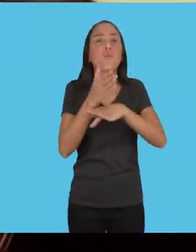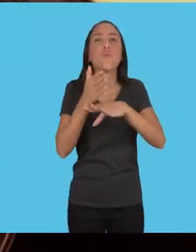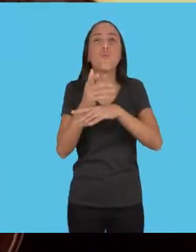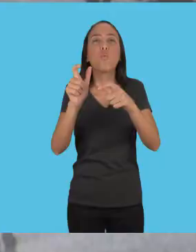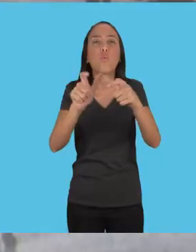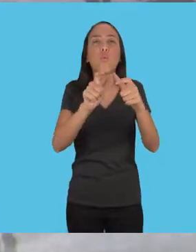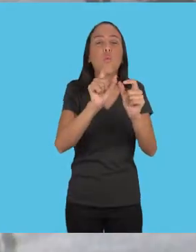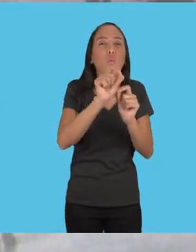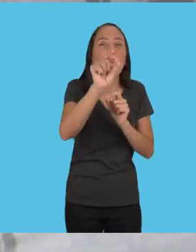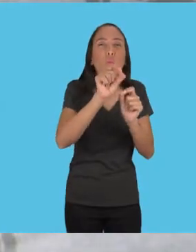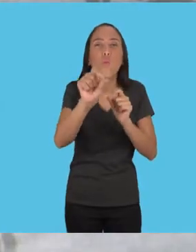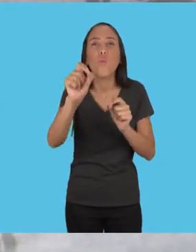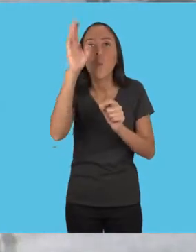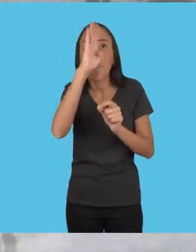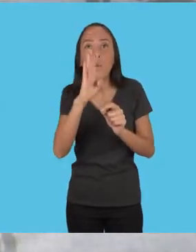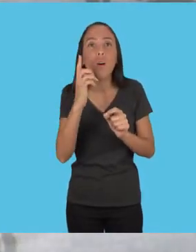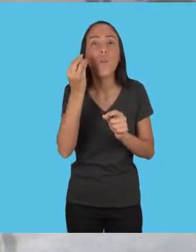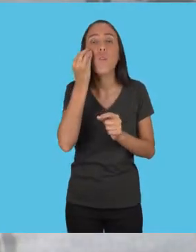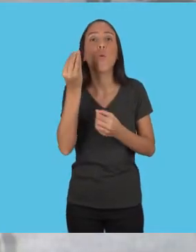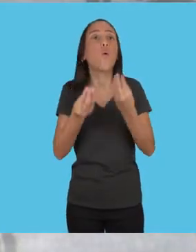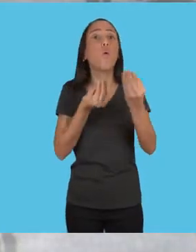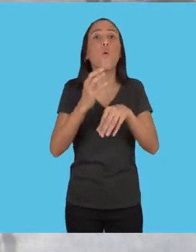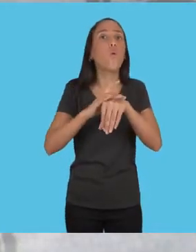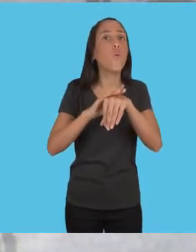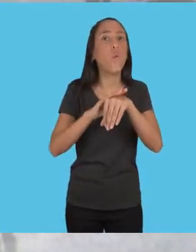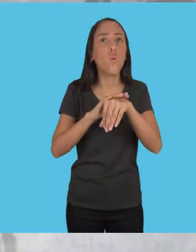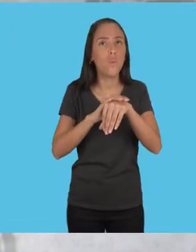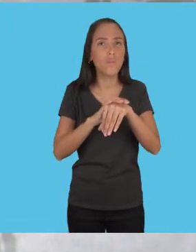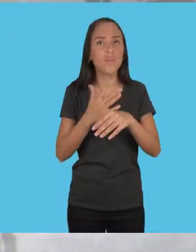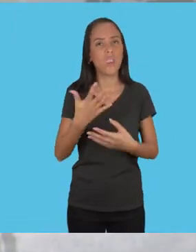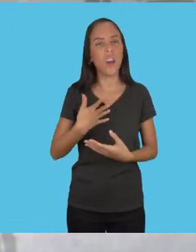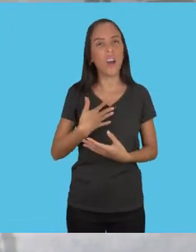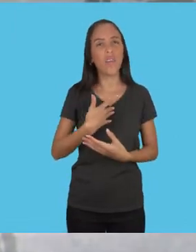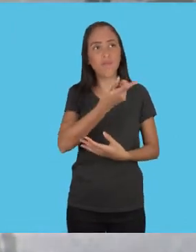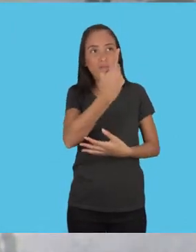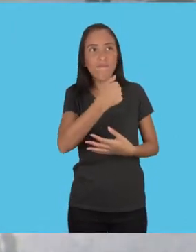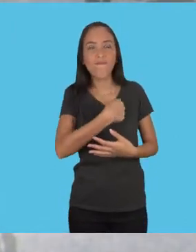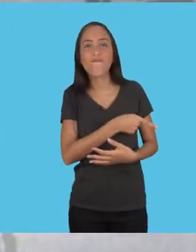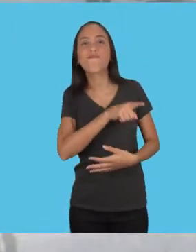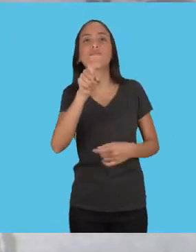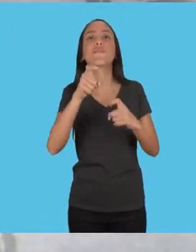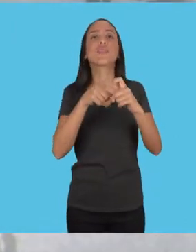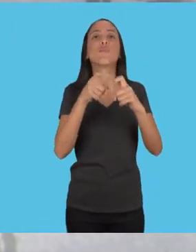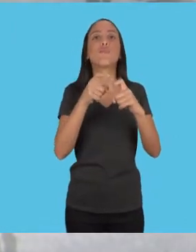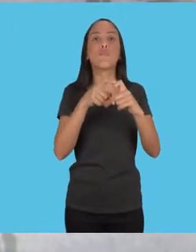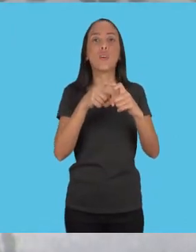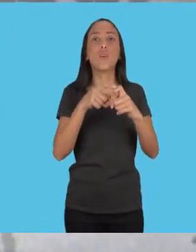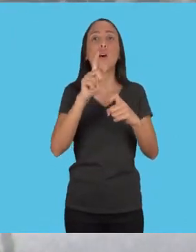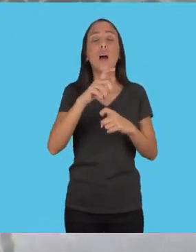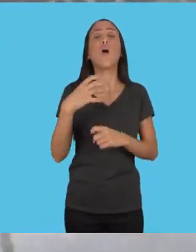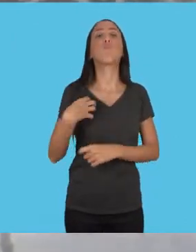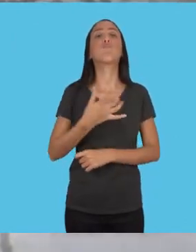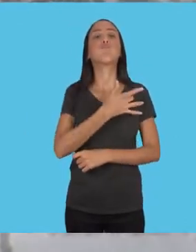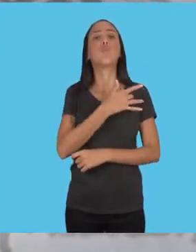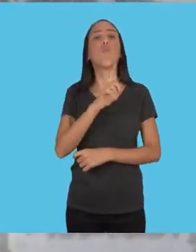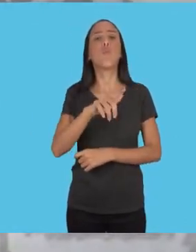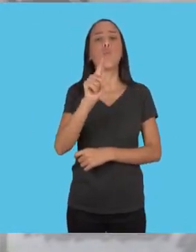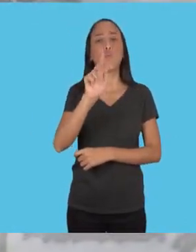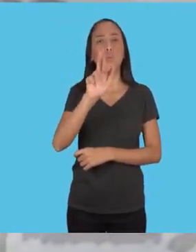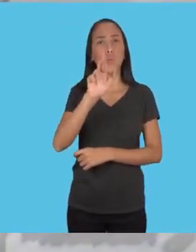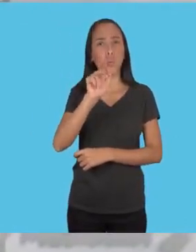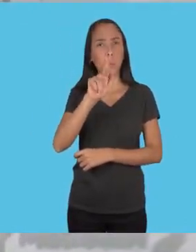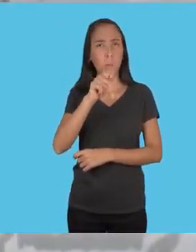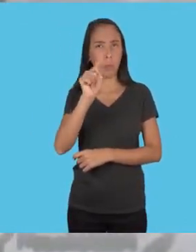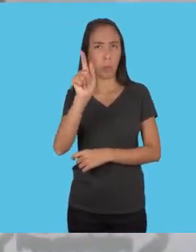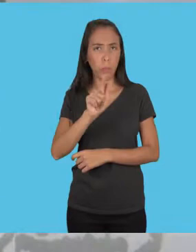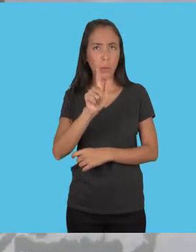no interior do Brasil. E então eu sou designado como médico no posto de saúde de Gurupa. Pouco adiante,